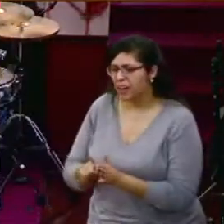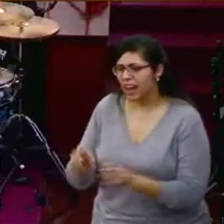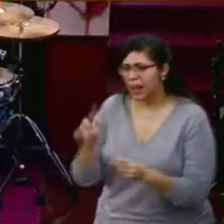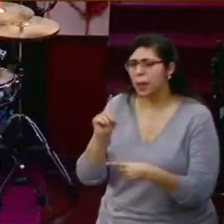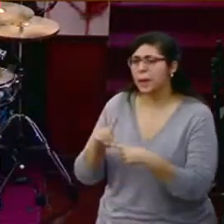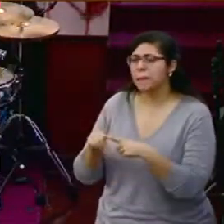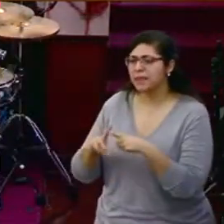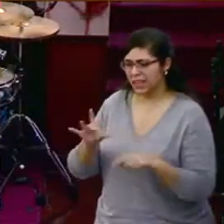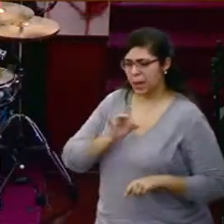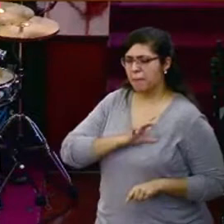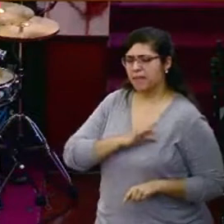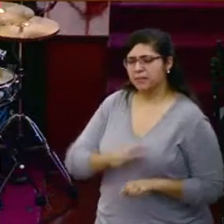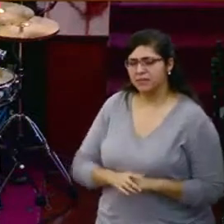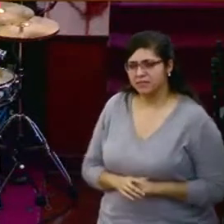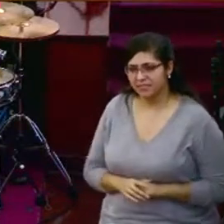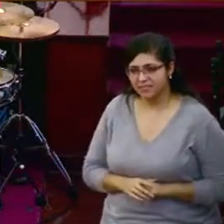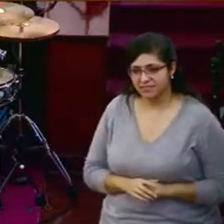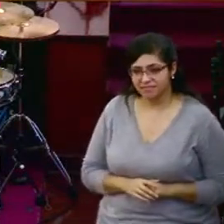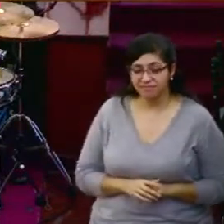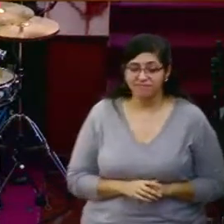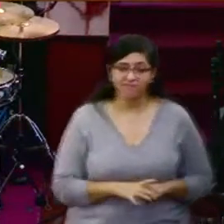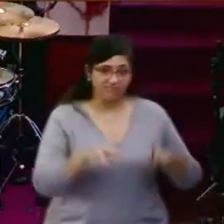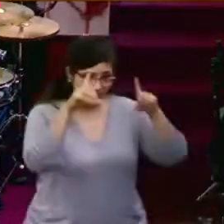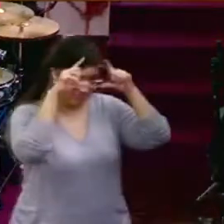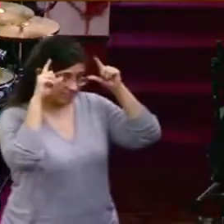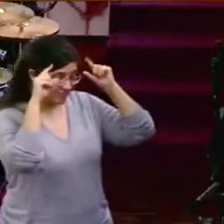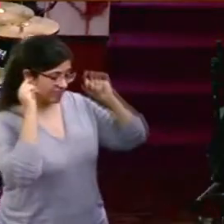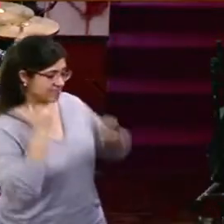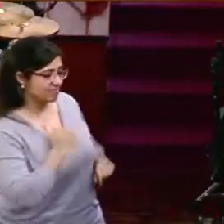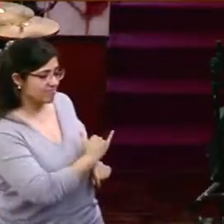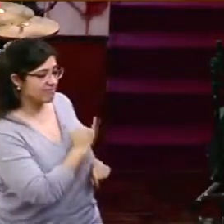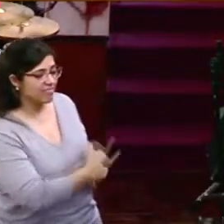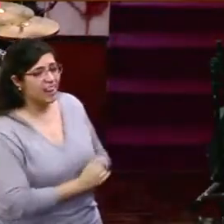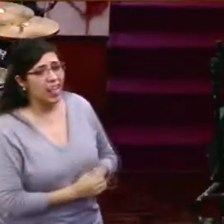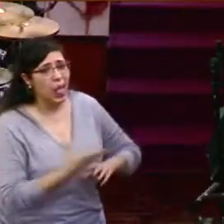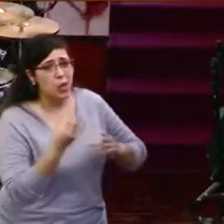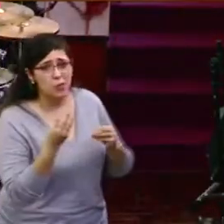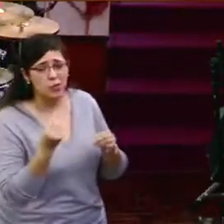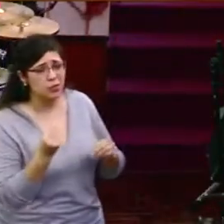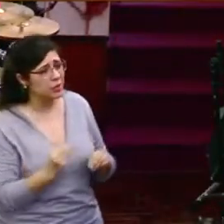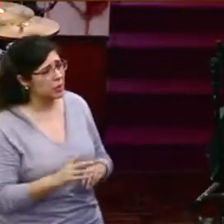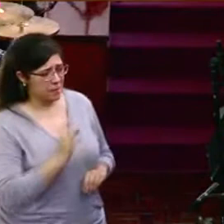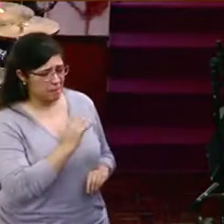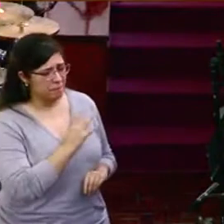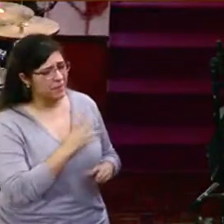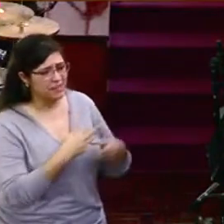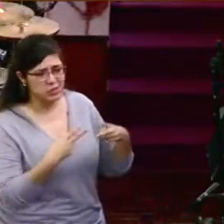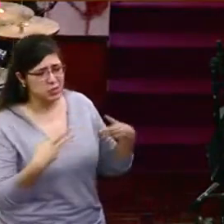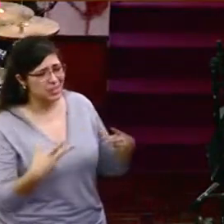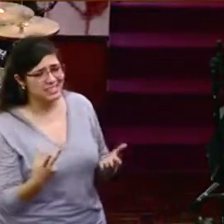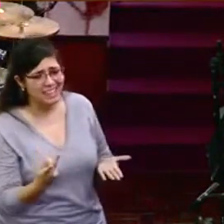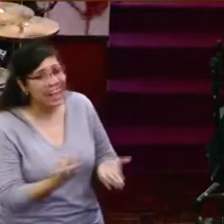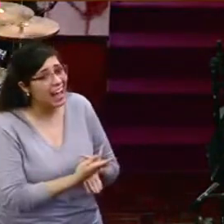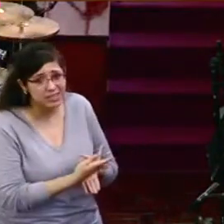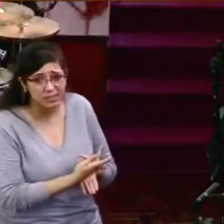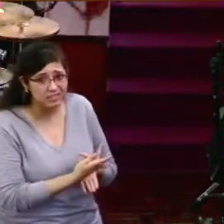medo aí ela falou olha eu tenho muito medo de ir de quando as coisas não dão certo porque eu não